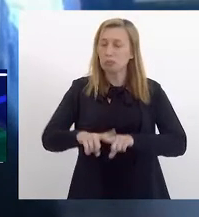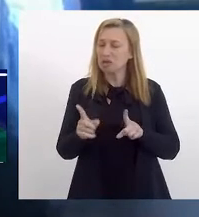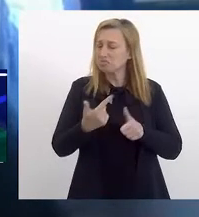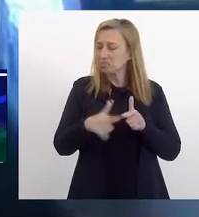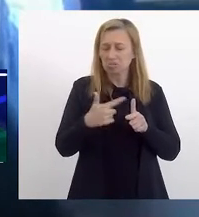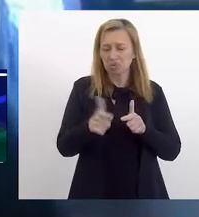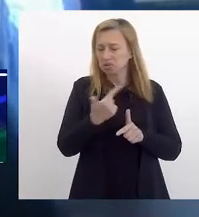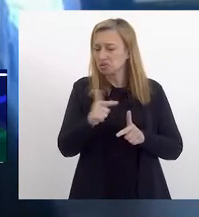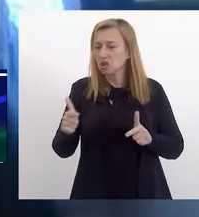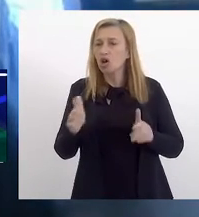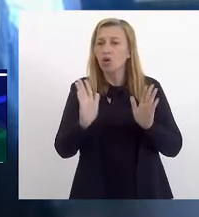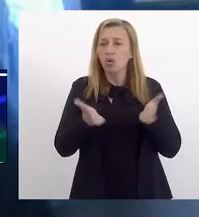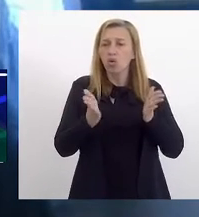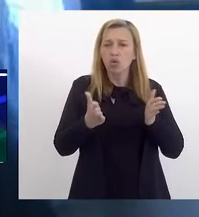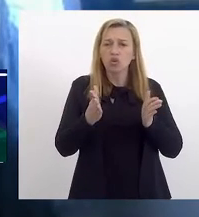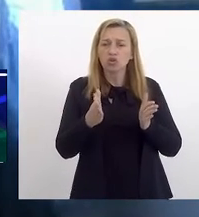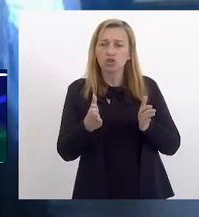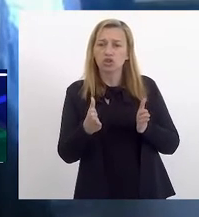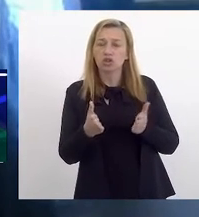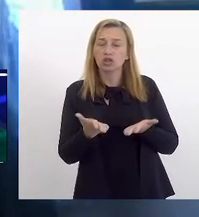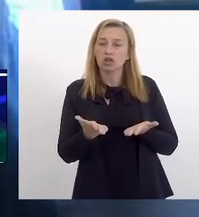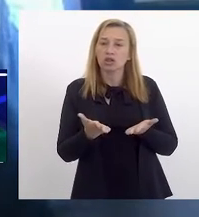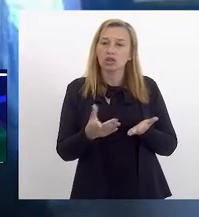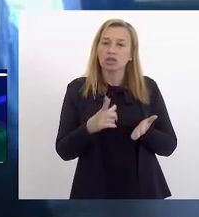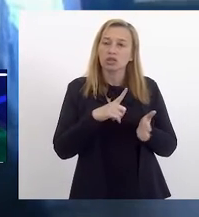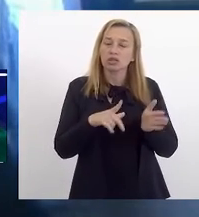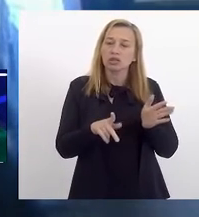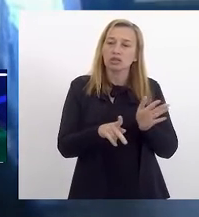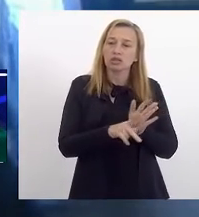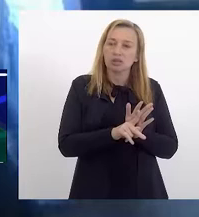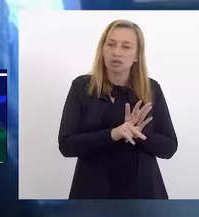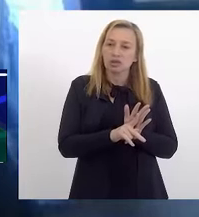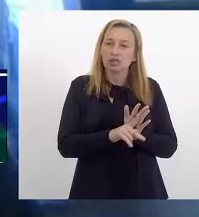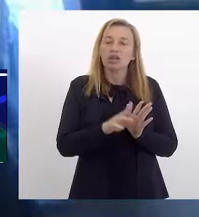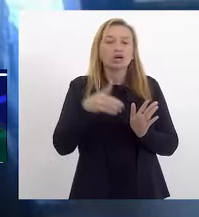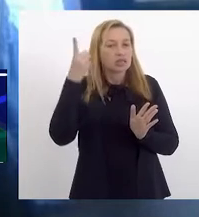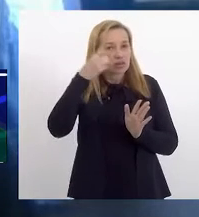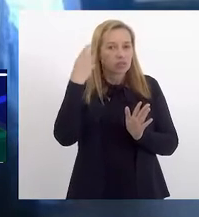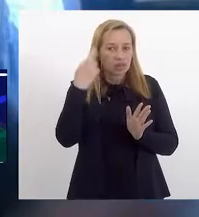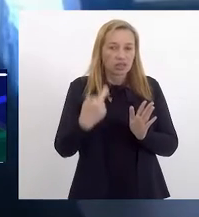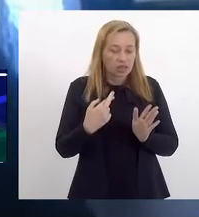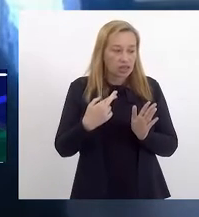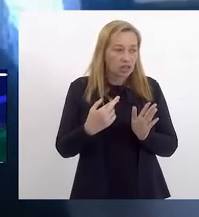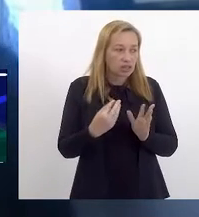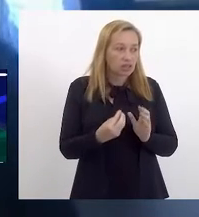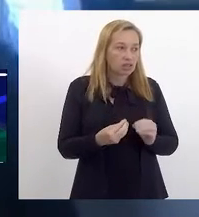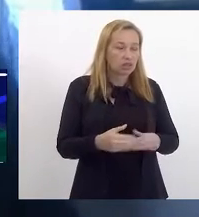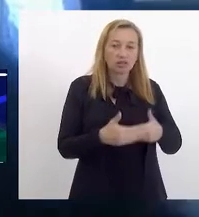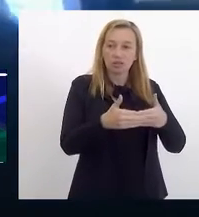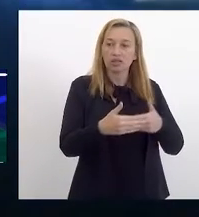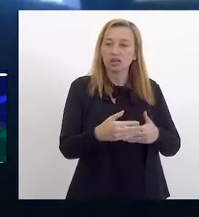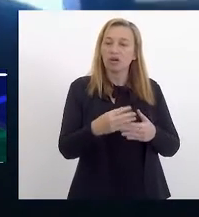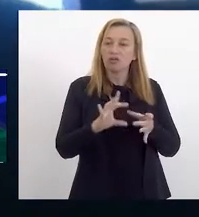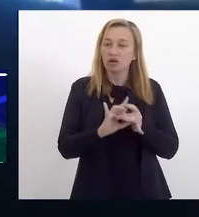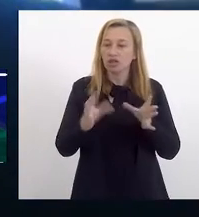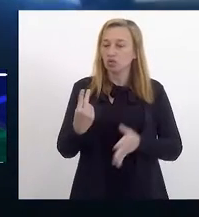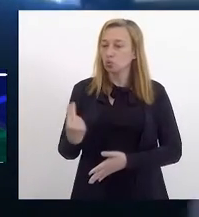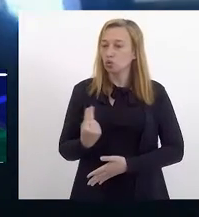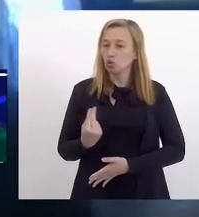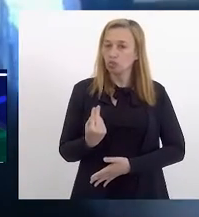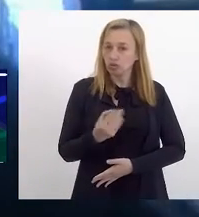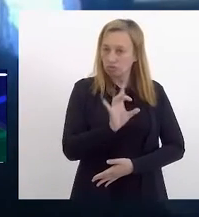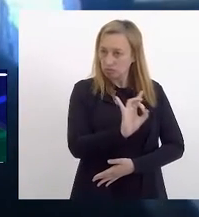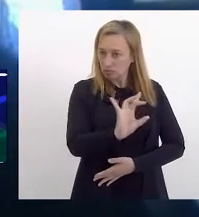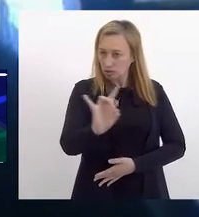nenhum. Houve essa demanda, né? A deputada Renata Souza adiantou isso e ofereceu coautoria